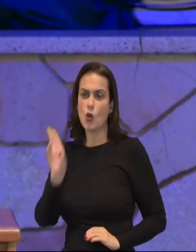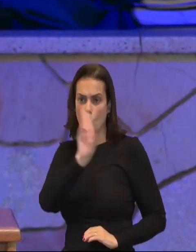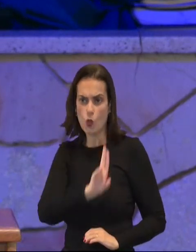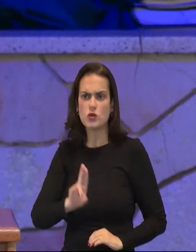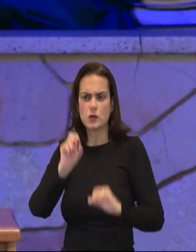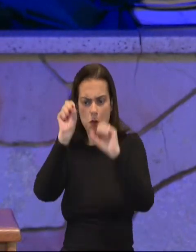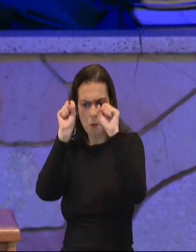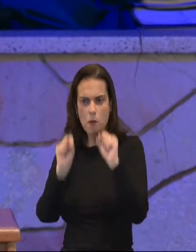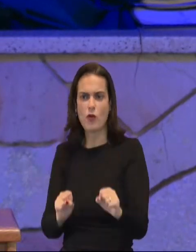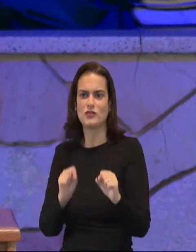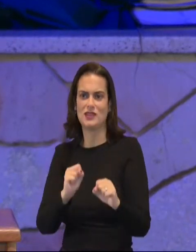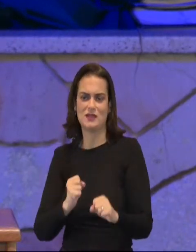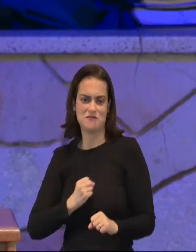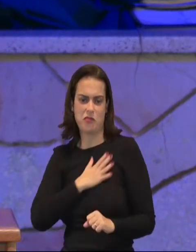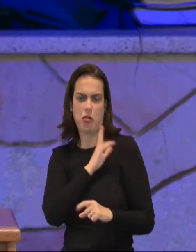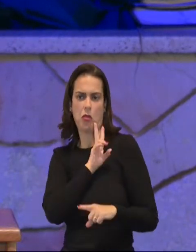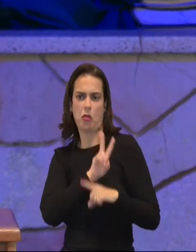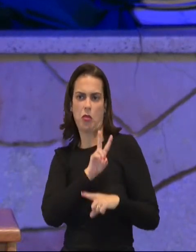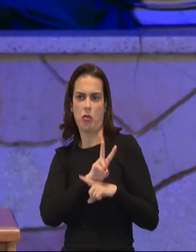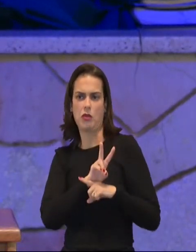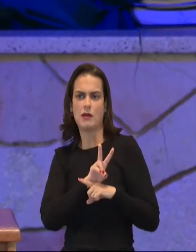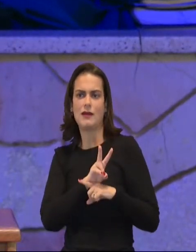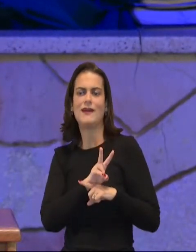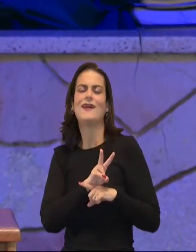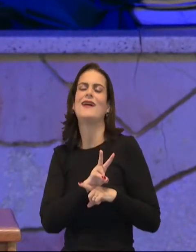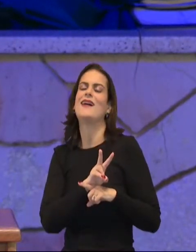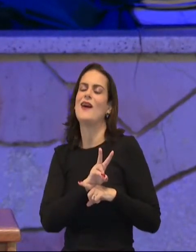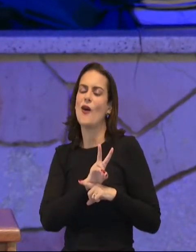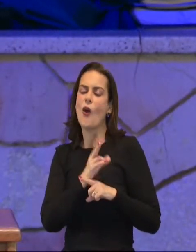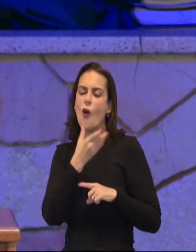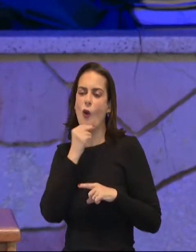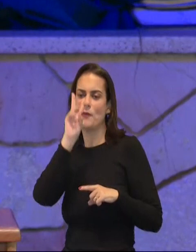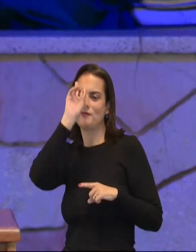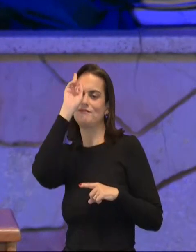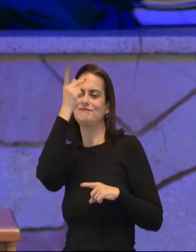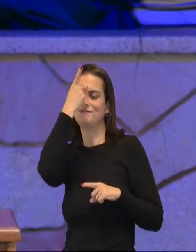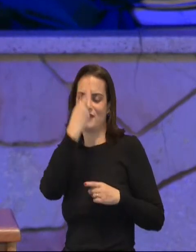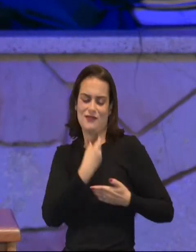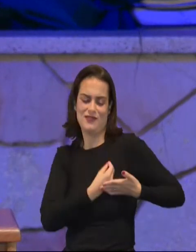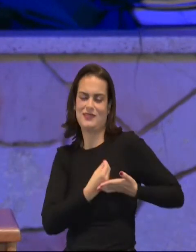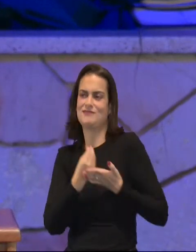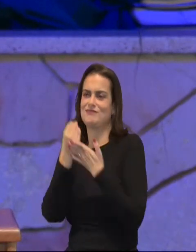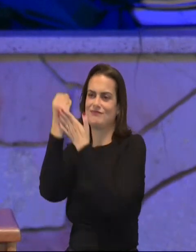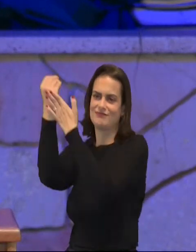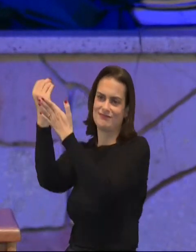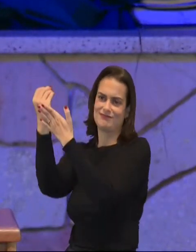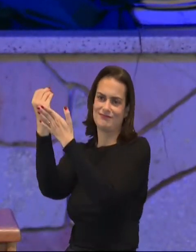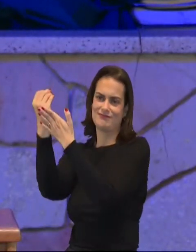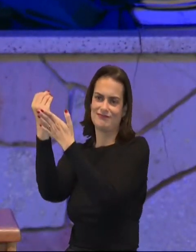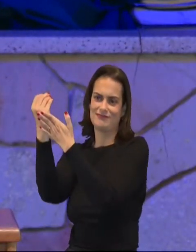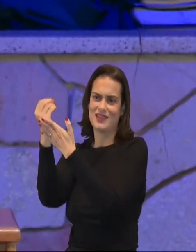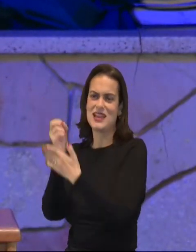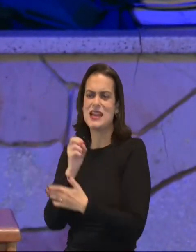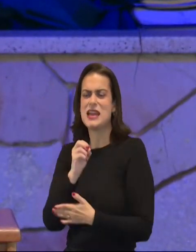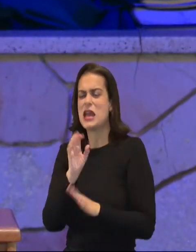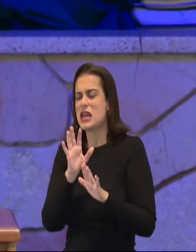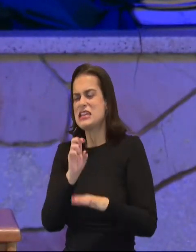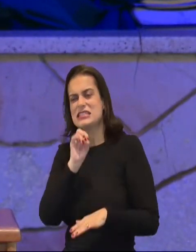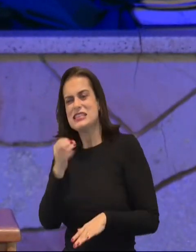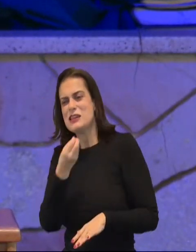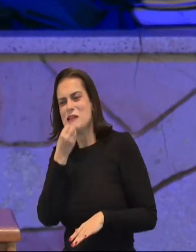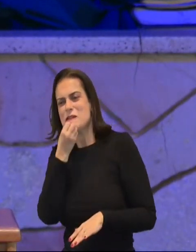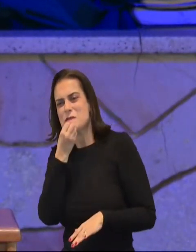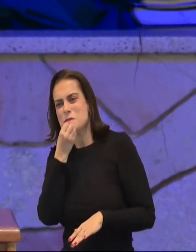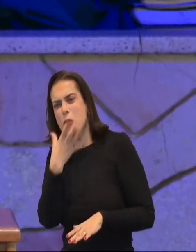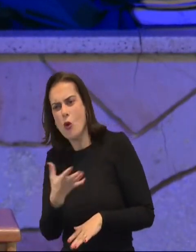tinha como carcereiro. Ele se rende. Amados irmãos, não importa se a vida está muito boa para